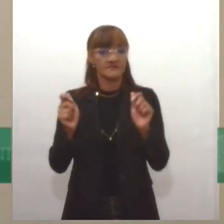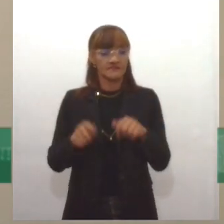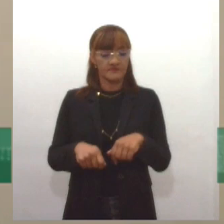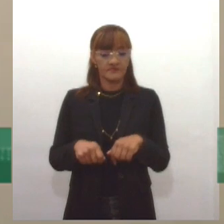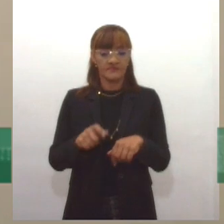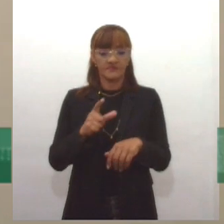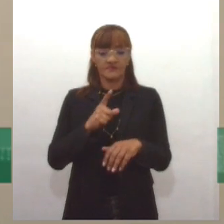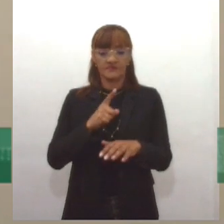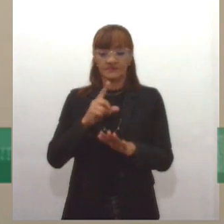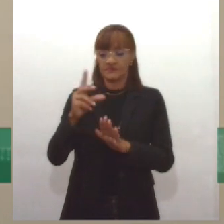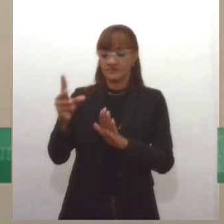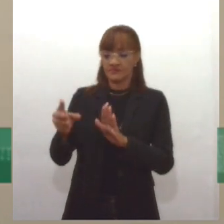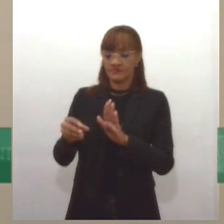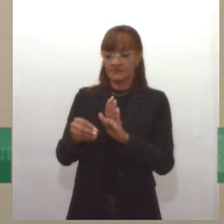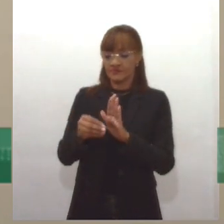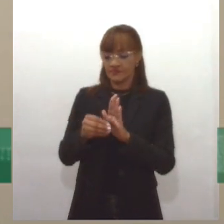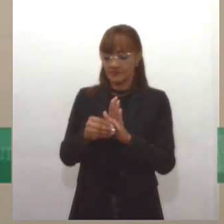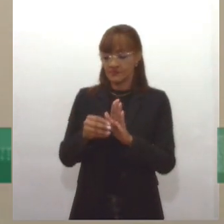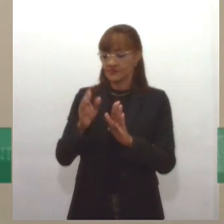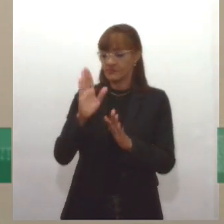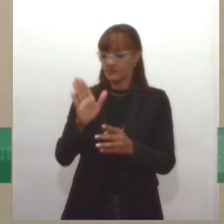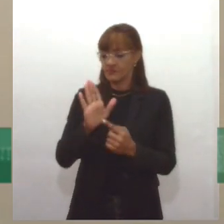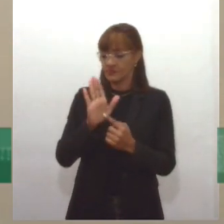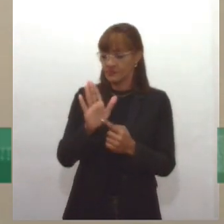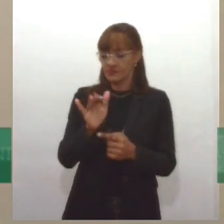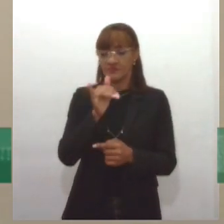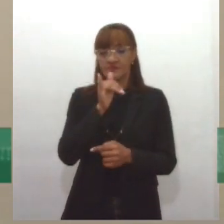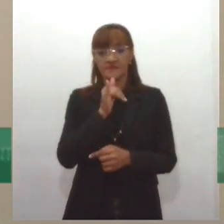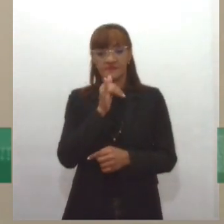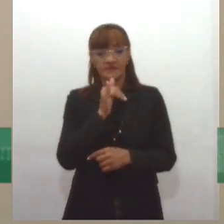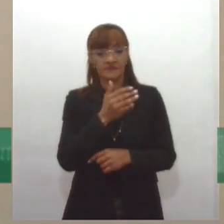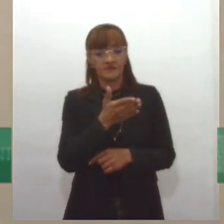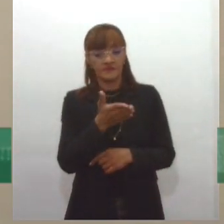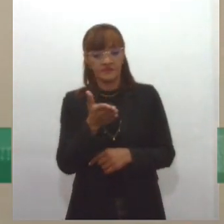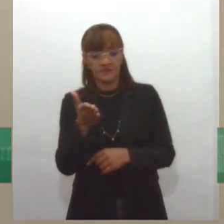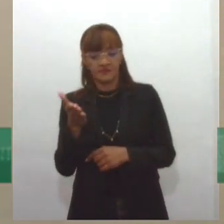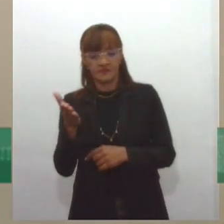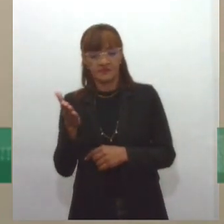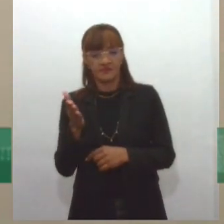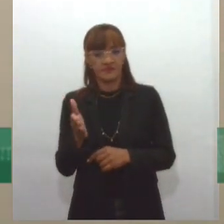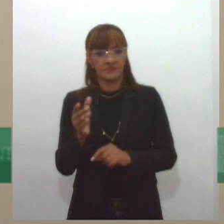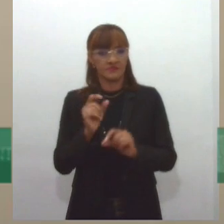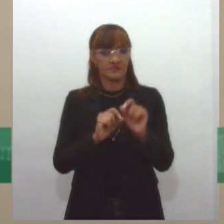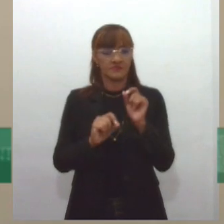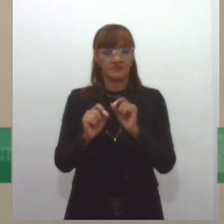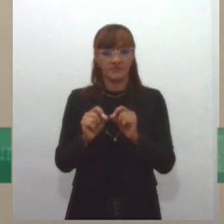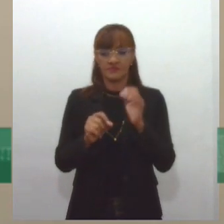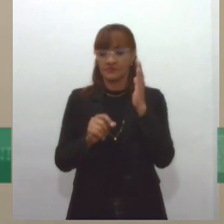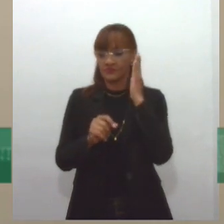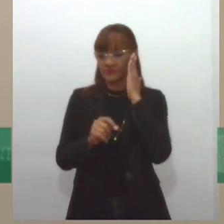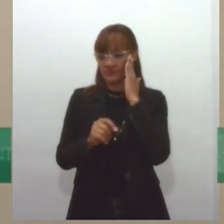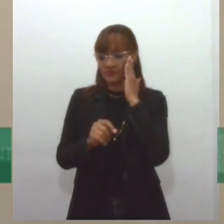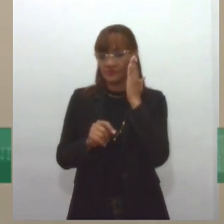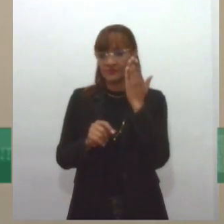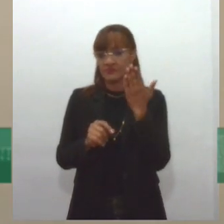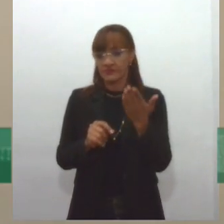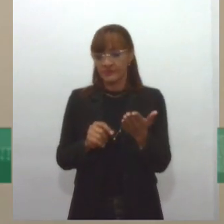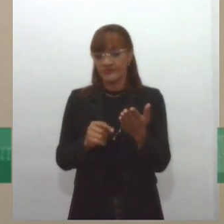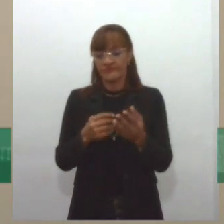do exemplo deles, né, de que ele deu, de que a parte de limpeza, e como a doutora Selene bem explicou,